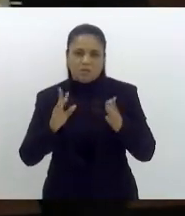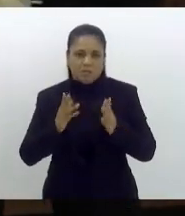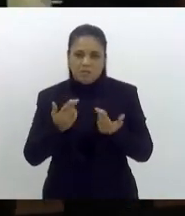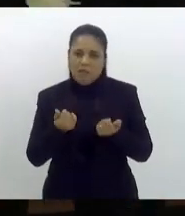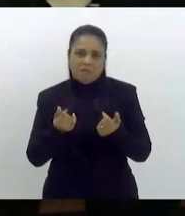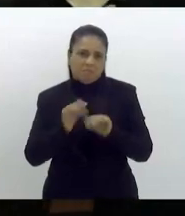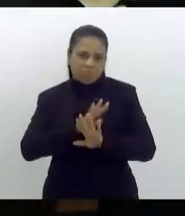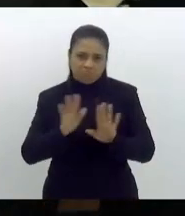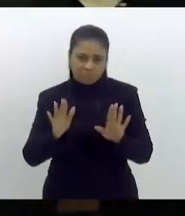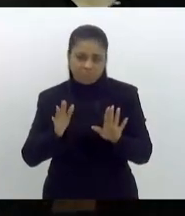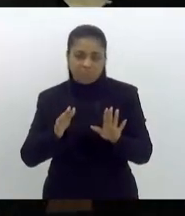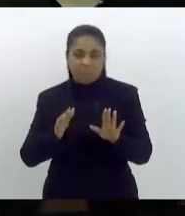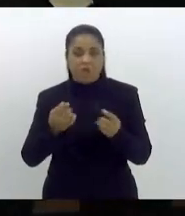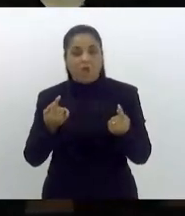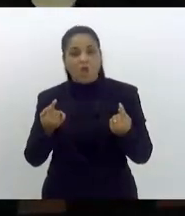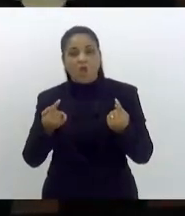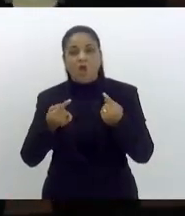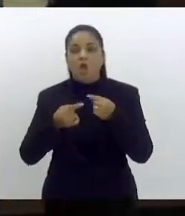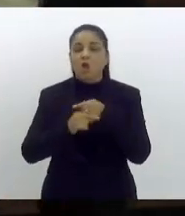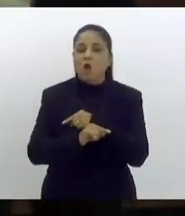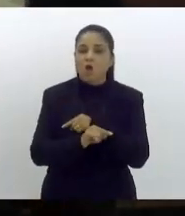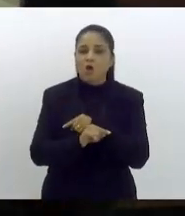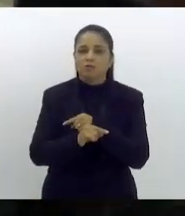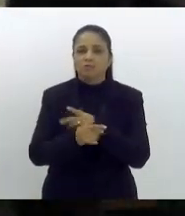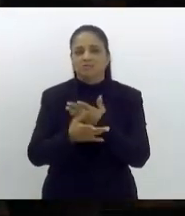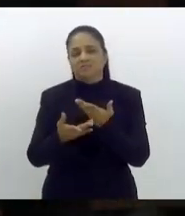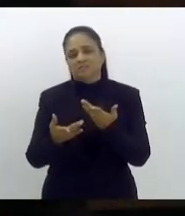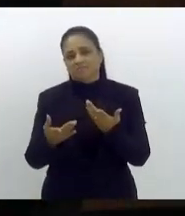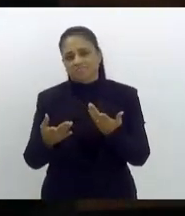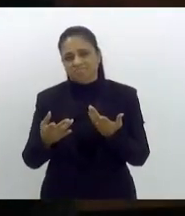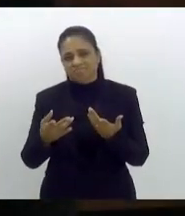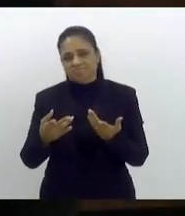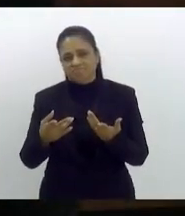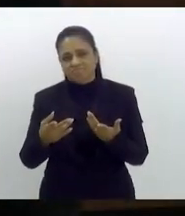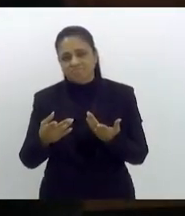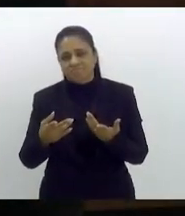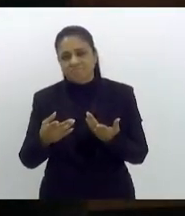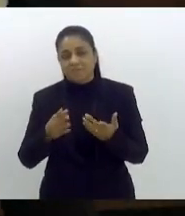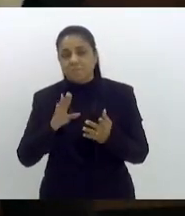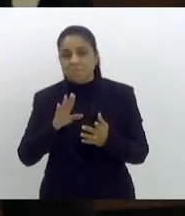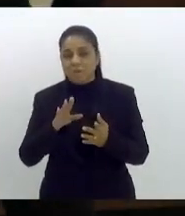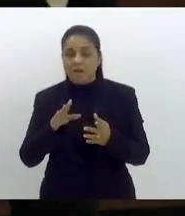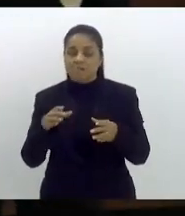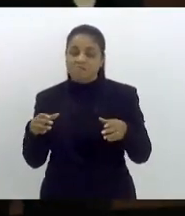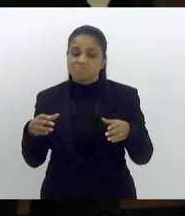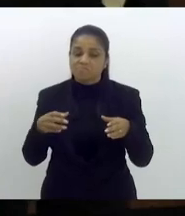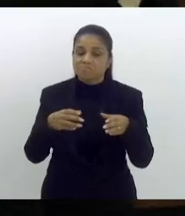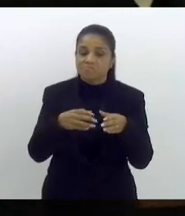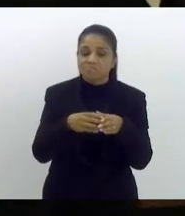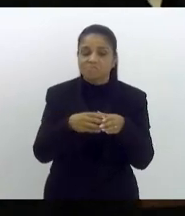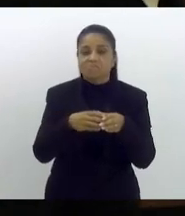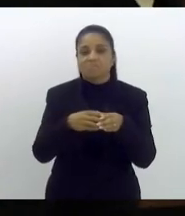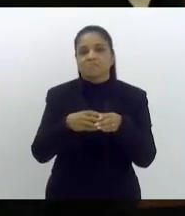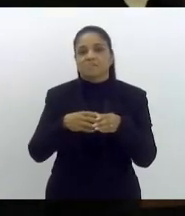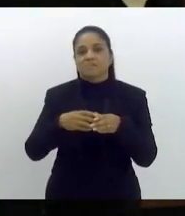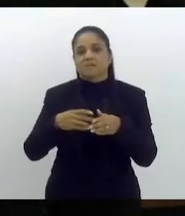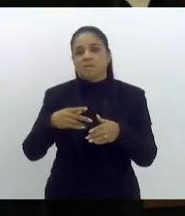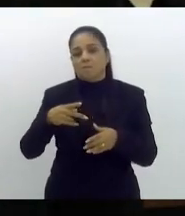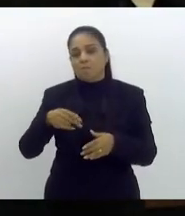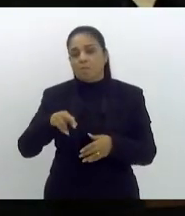se refere a contradição a hipocrisia sobretudo da ala Progressista nessa casa